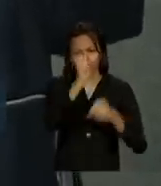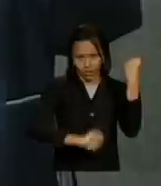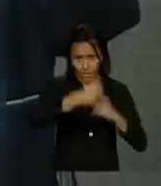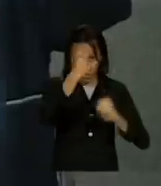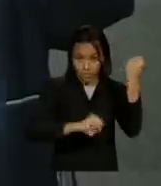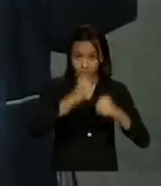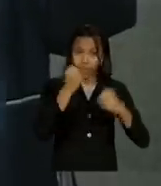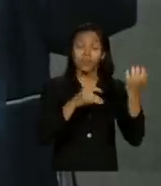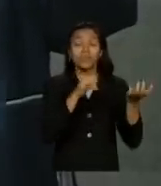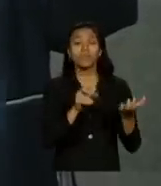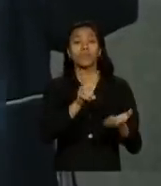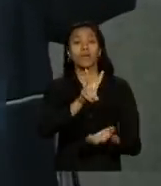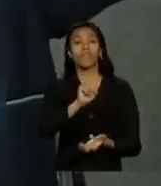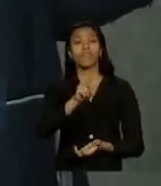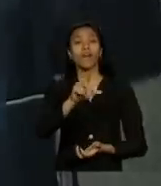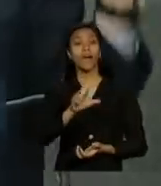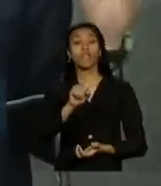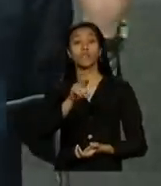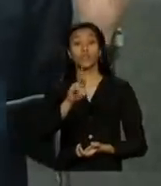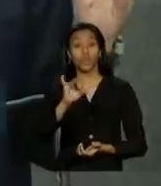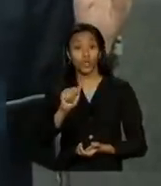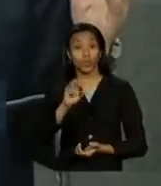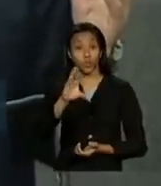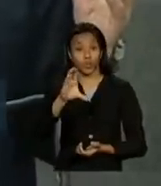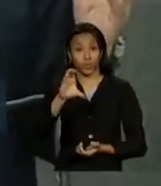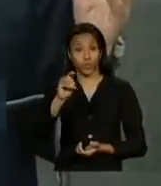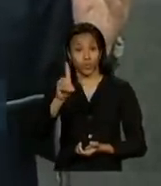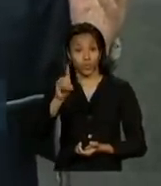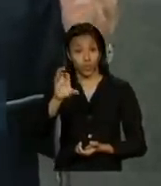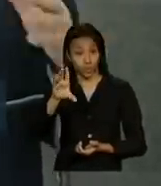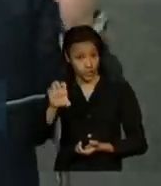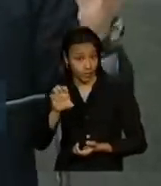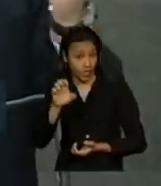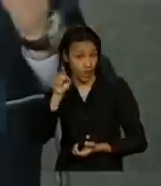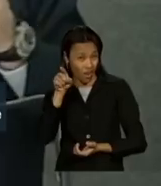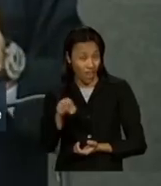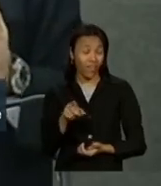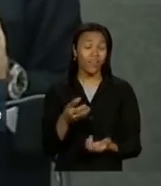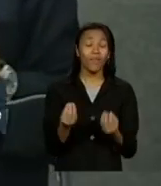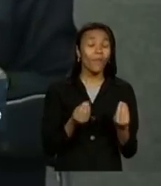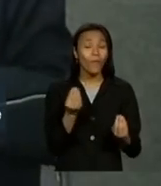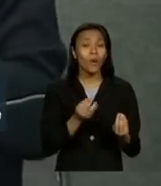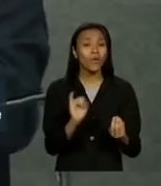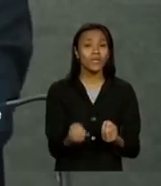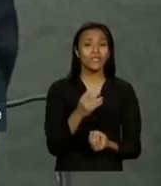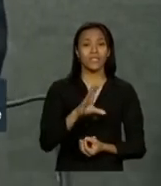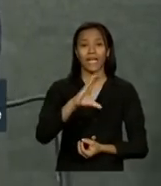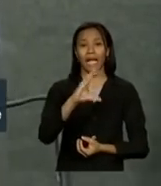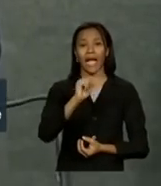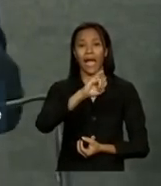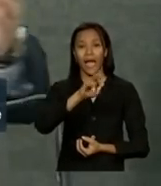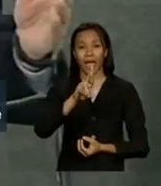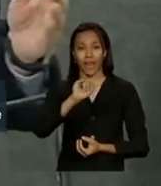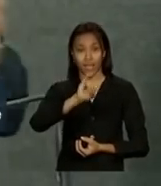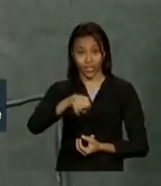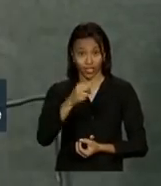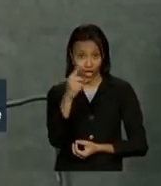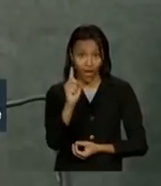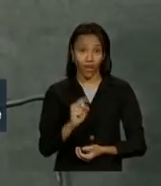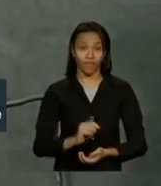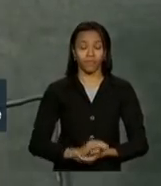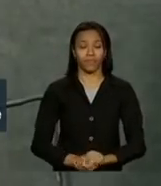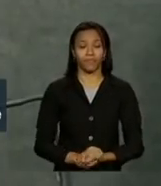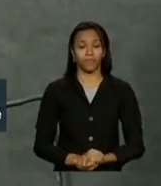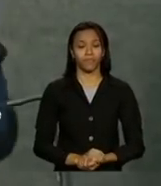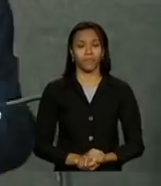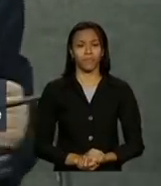Vale do Rio Doce lá em carajas Tá certo né né e fo pagamento escondida com impostos tá certo é só para os senhores verem o que que